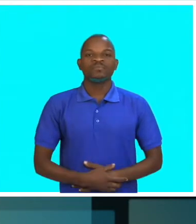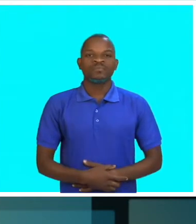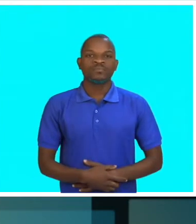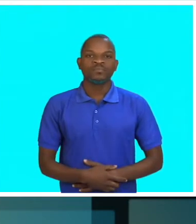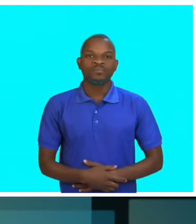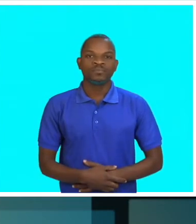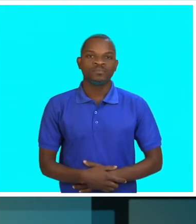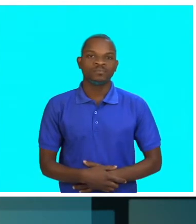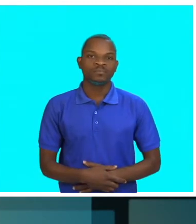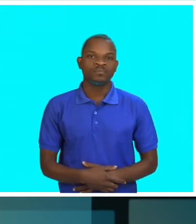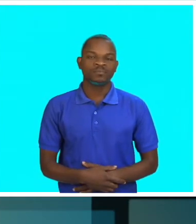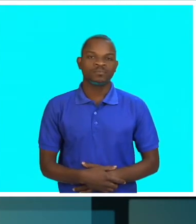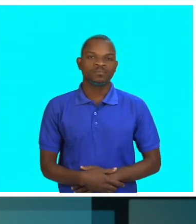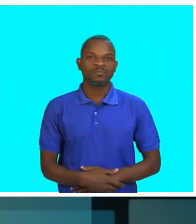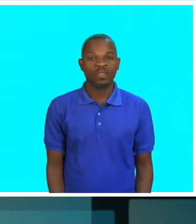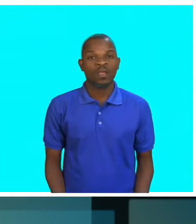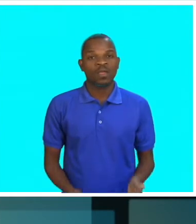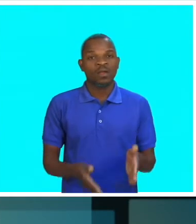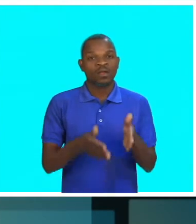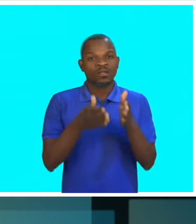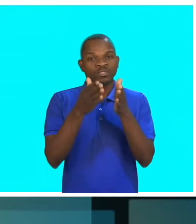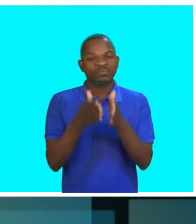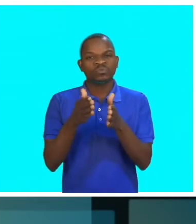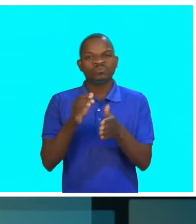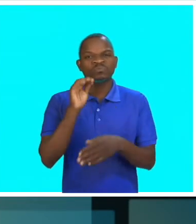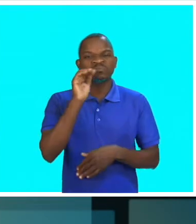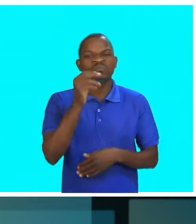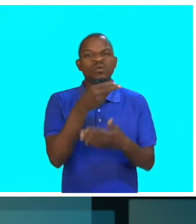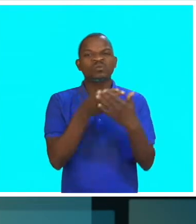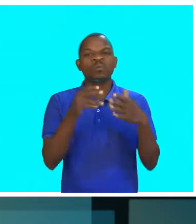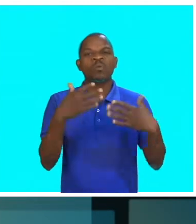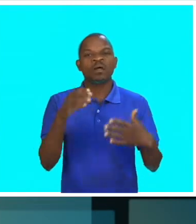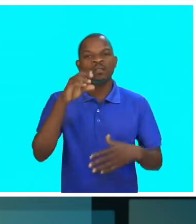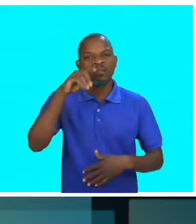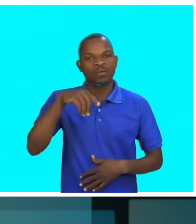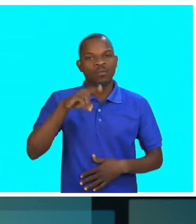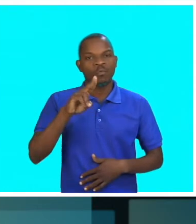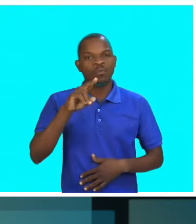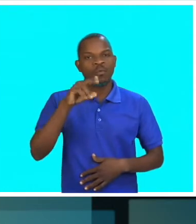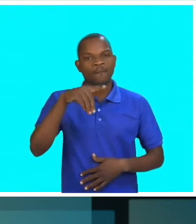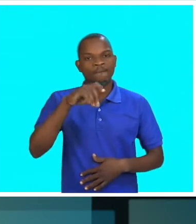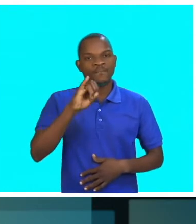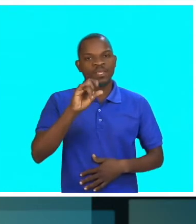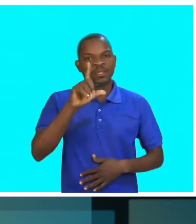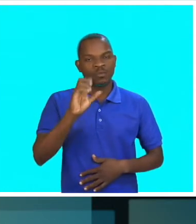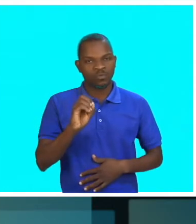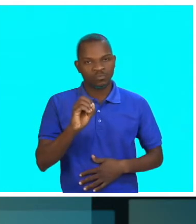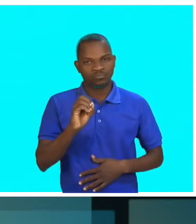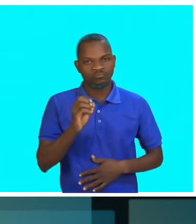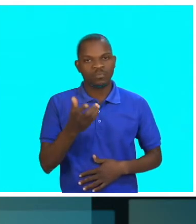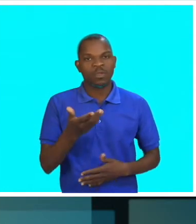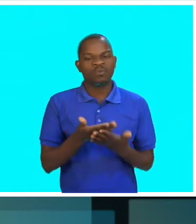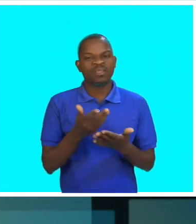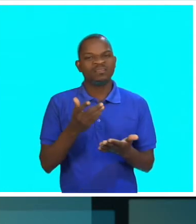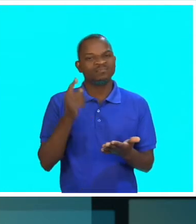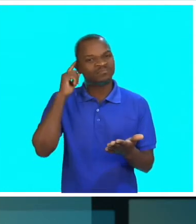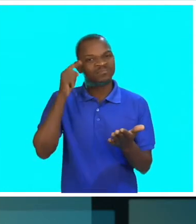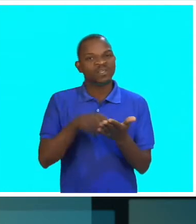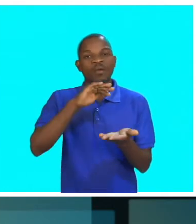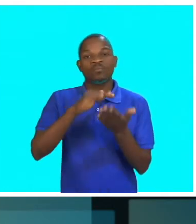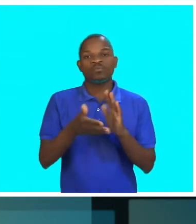Mas nos últimos tempos as coisas mudaram. Os pupilhos da tia Fifi, como é carinhosamente tratada, consideram-na de uma